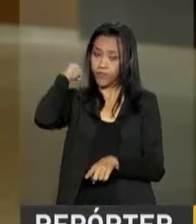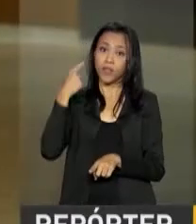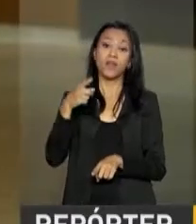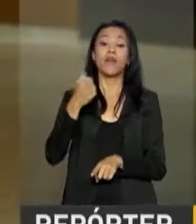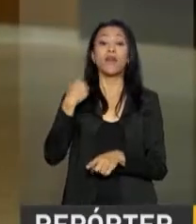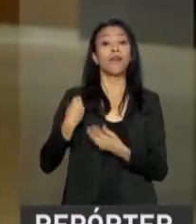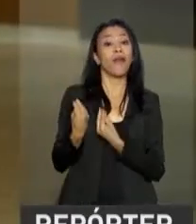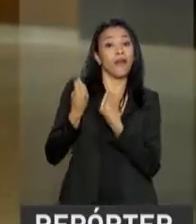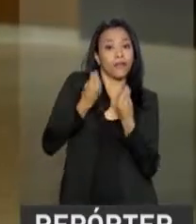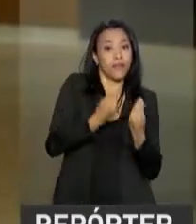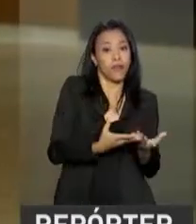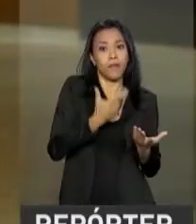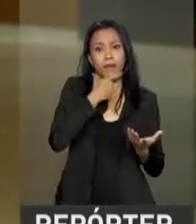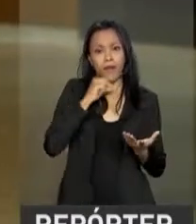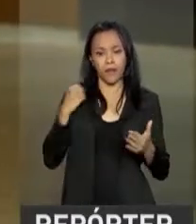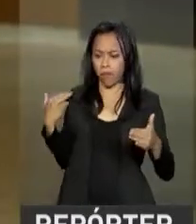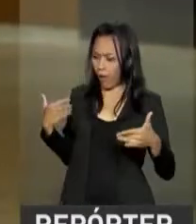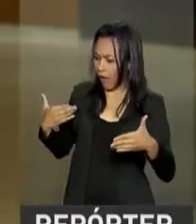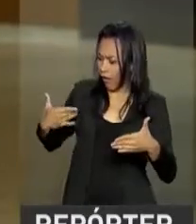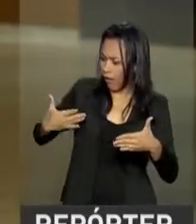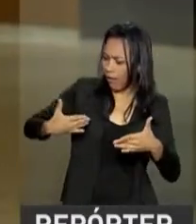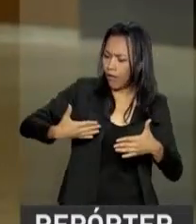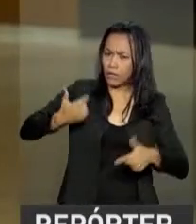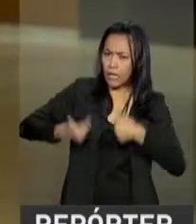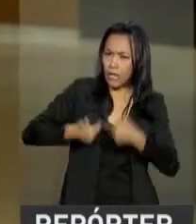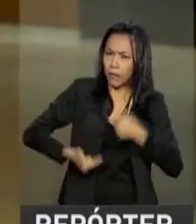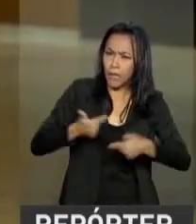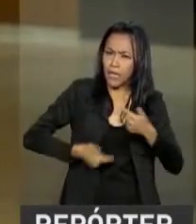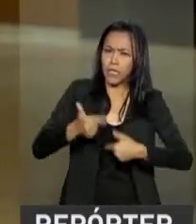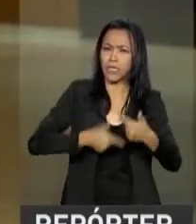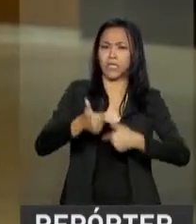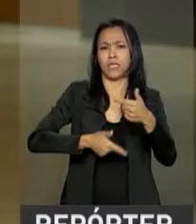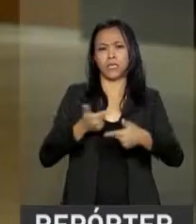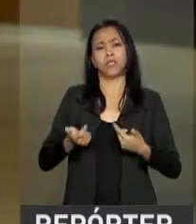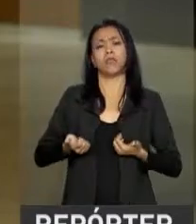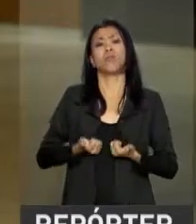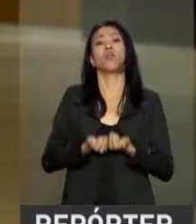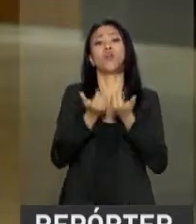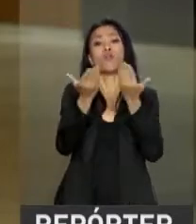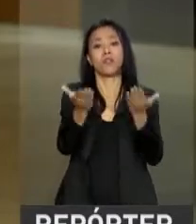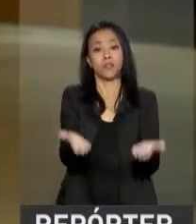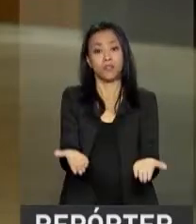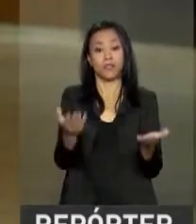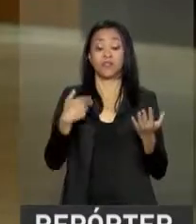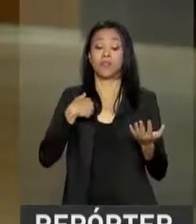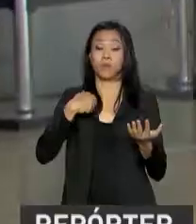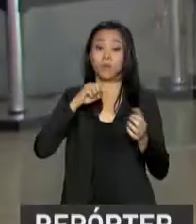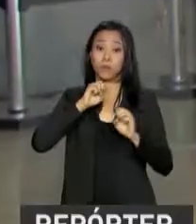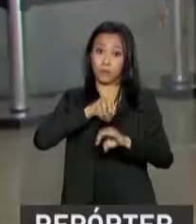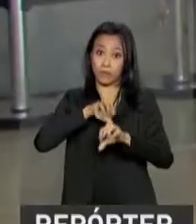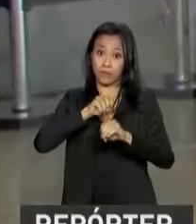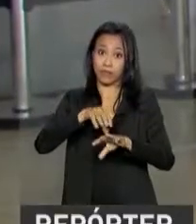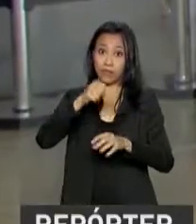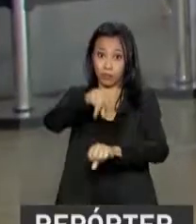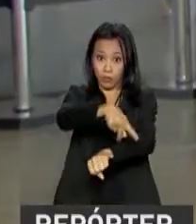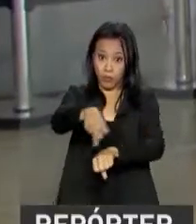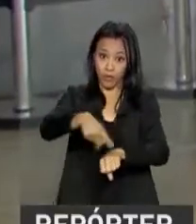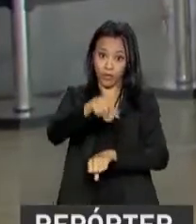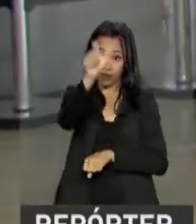uma trajetória de dedicação à área com relevantes serviços prestados à educação do país o cartunista